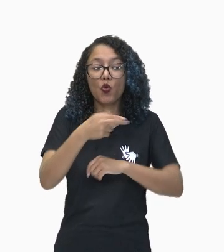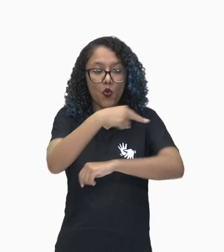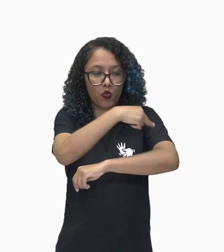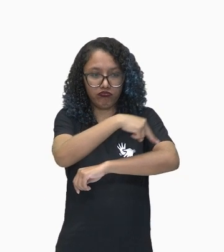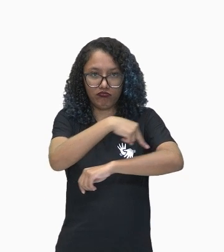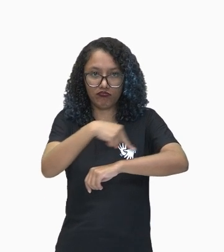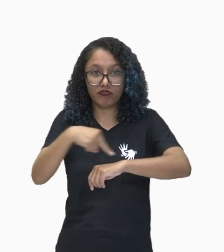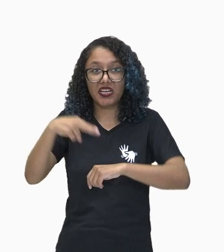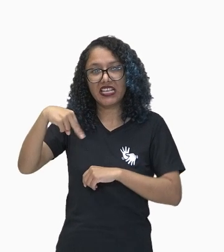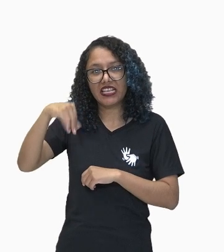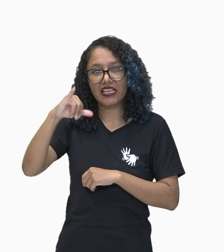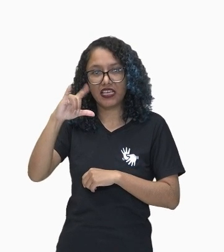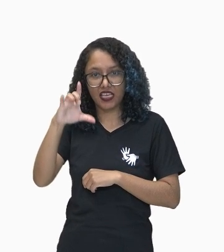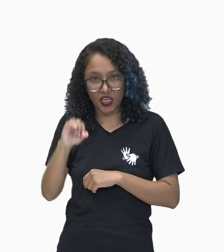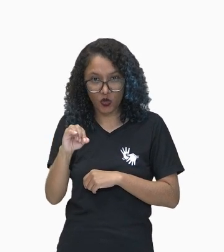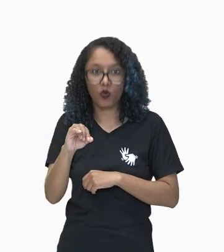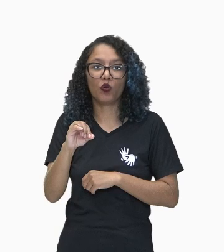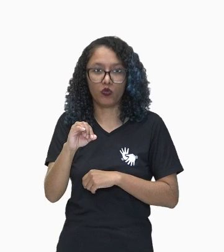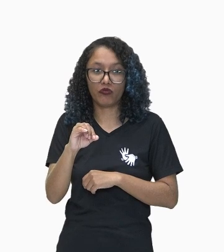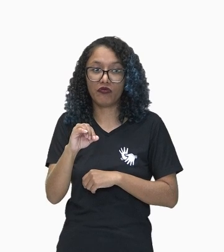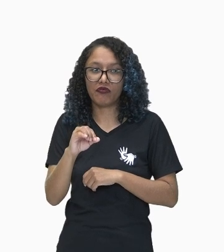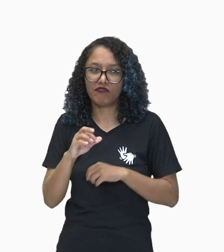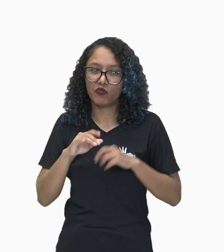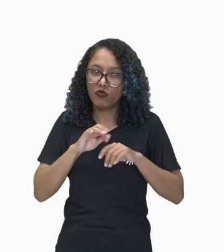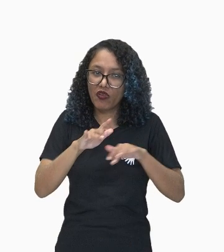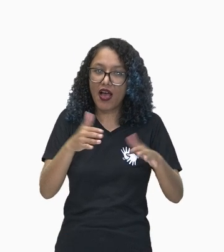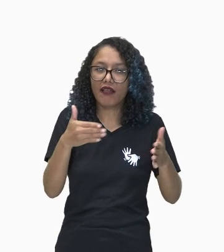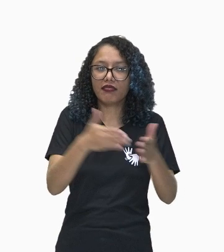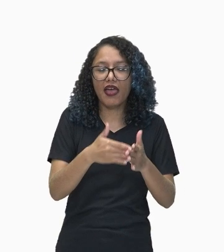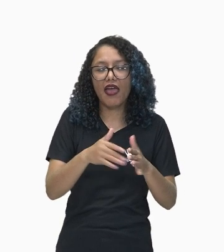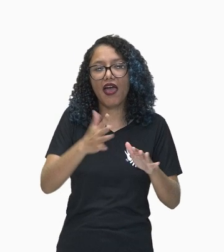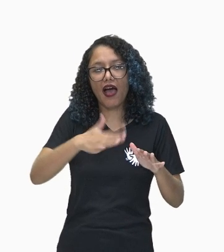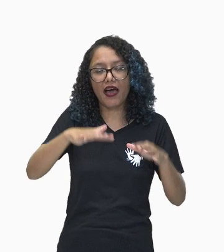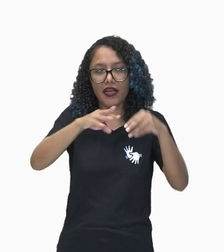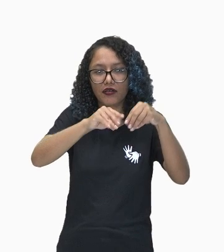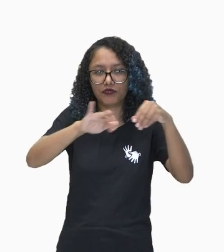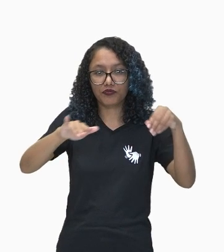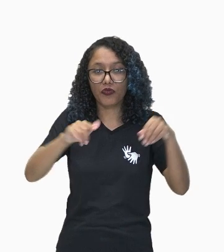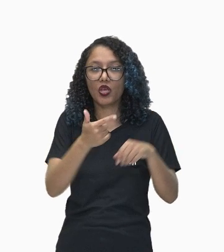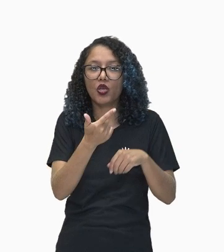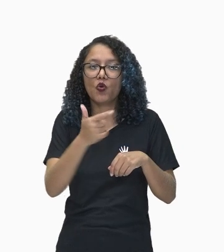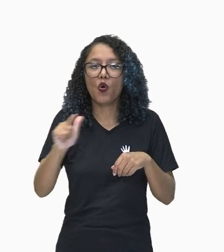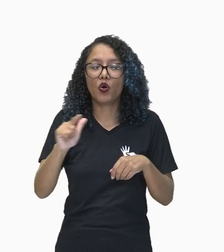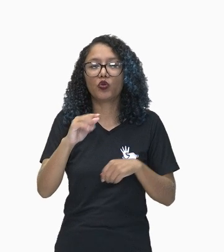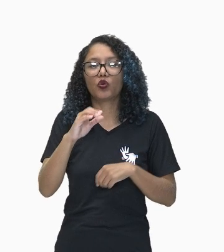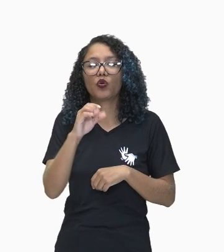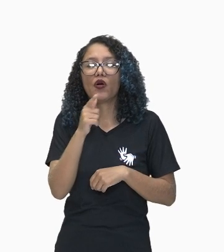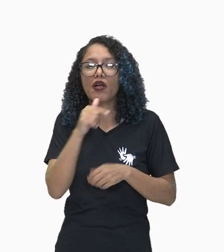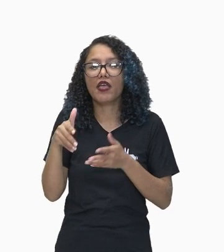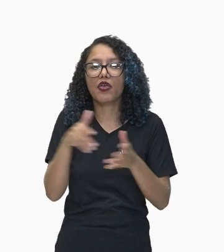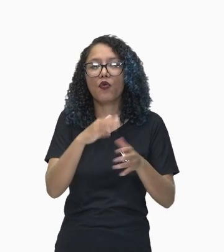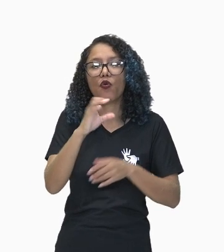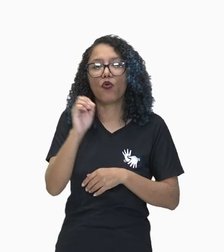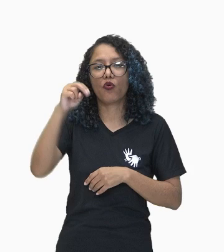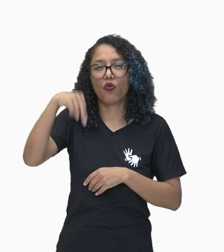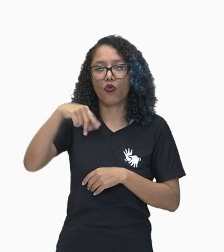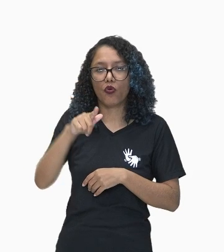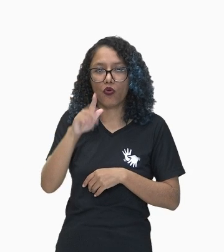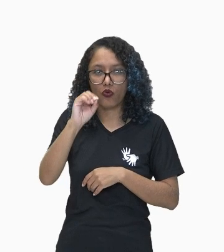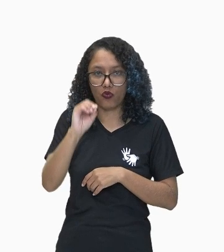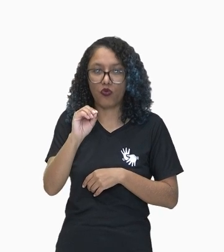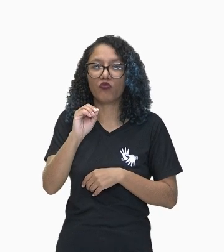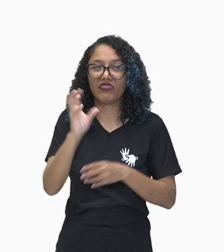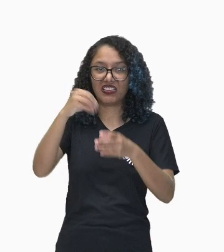mar Mediterrâneo, e o rio Congo, né, que já vai estar aí na porção central do continente